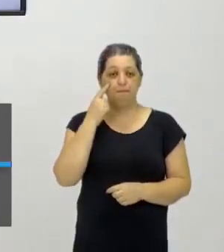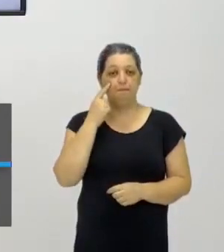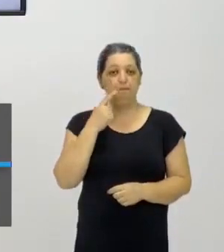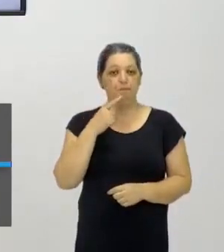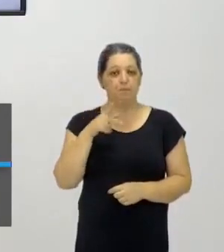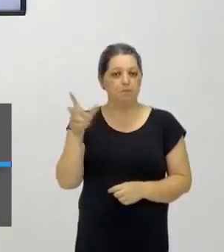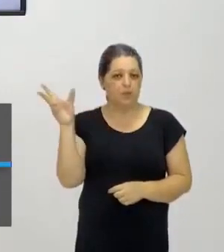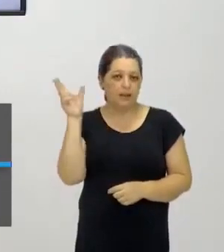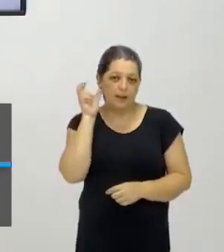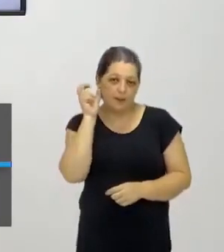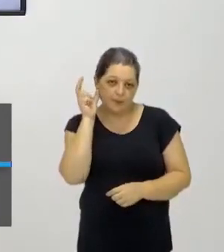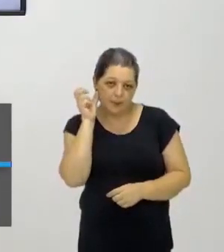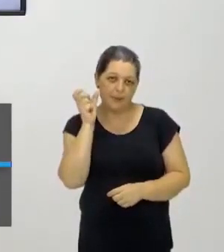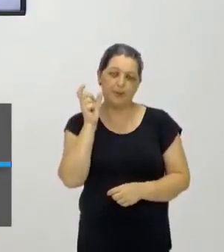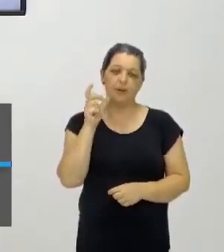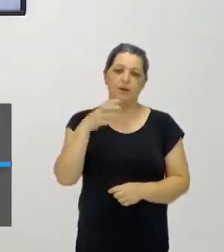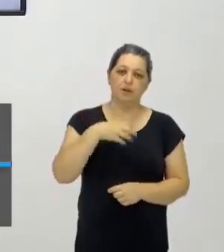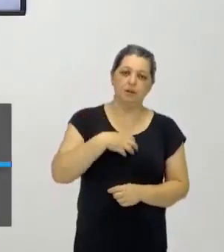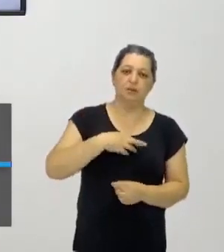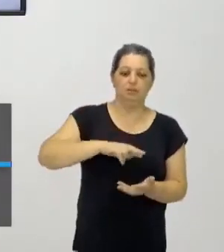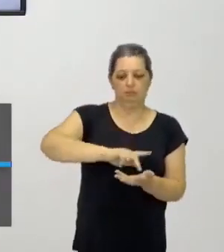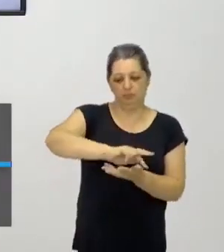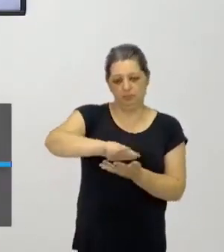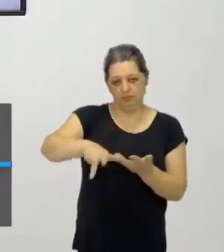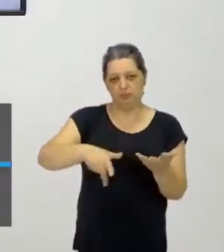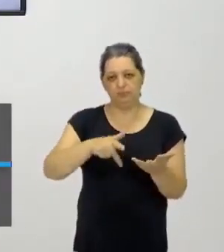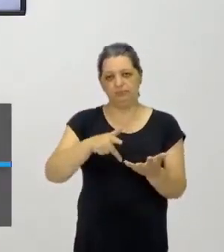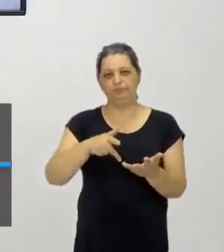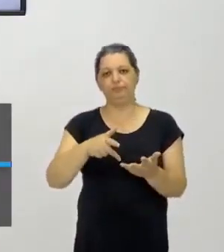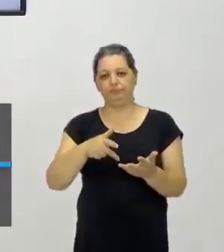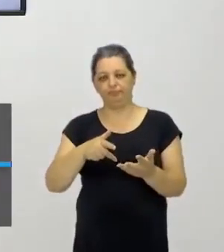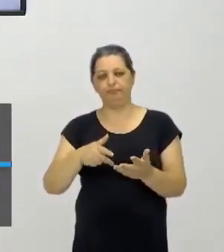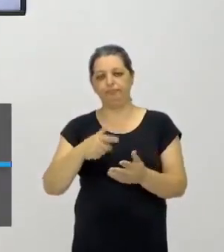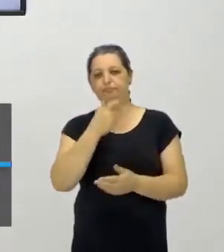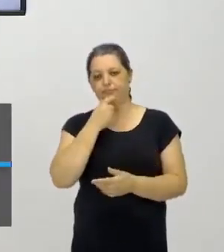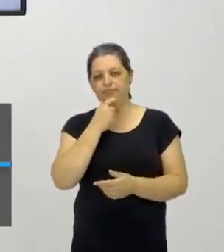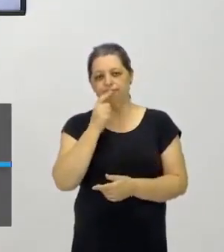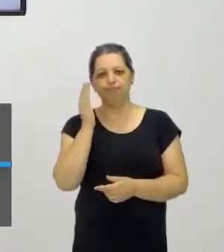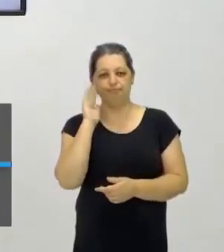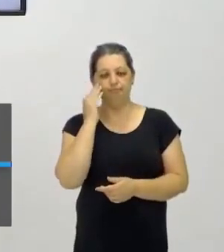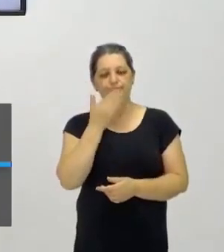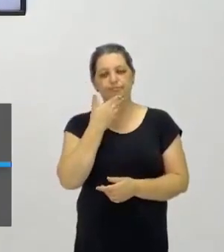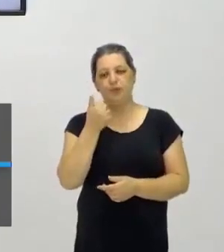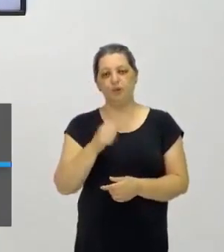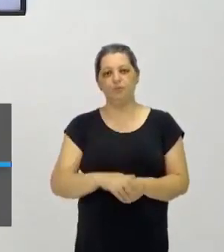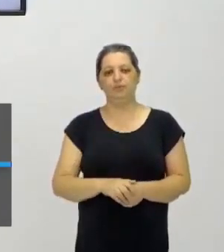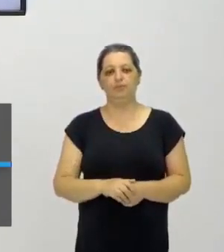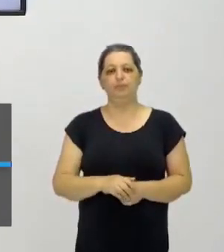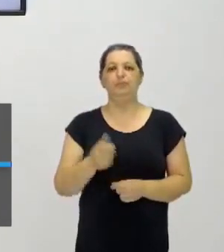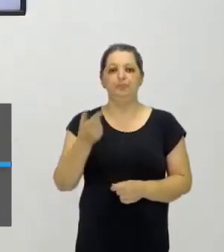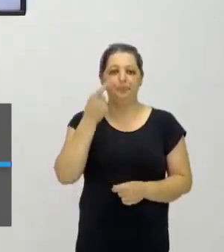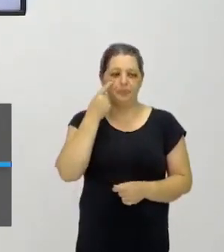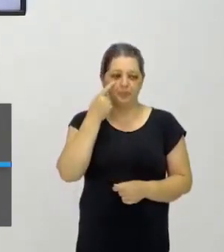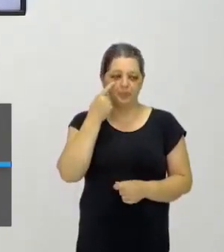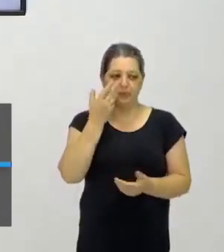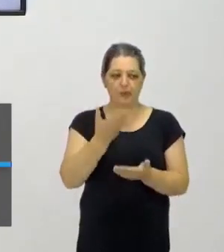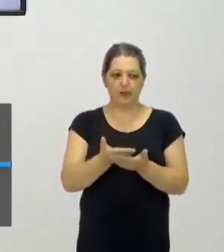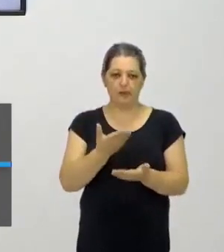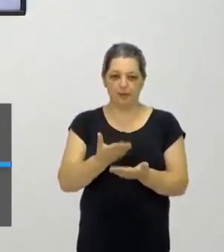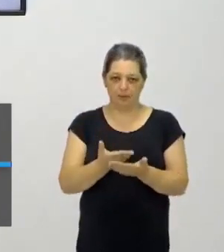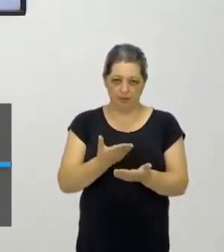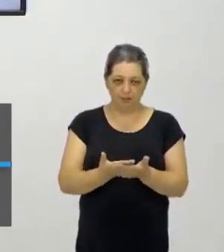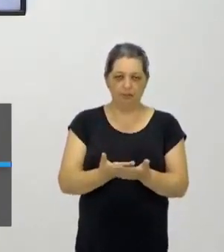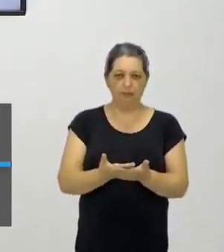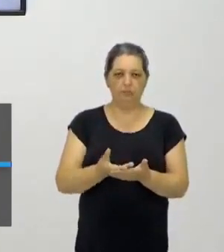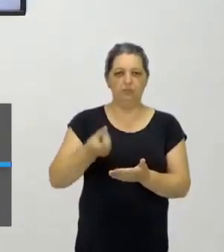ouvir diferentes, a gente vai conseguir entender melhor todas as outras. Tudo bem? Então foi isso que a gente viu aí nos nossos previous vídeos,